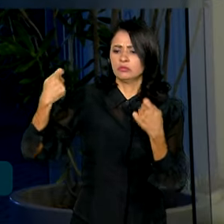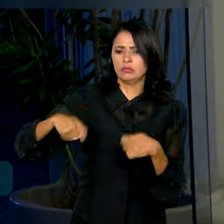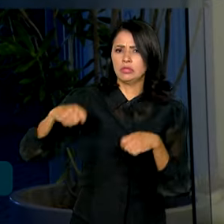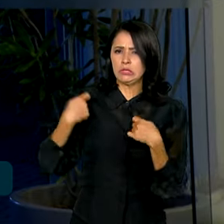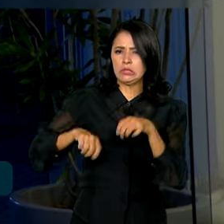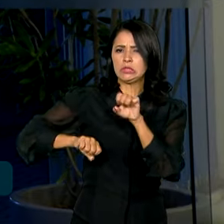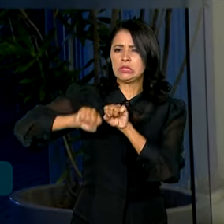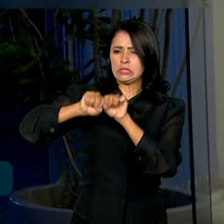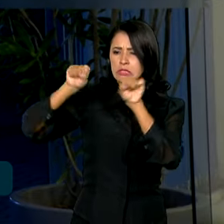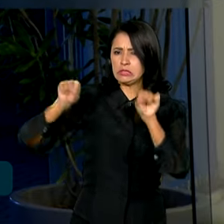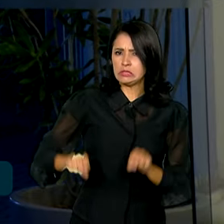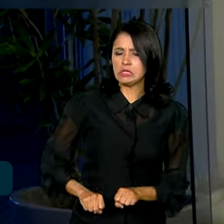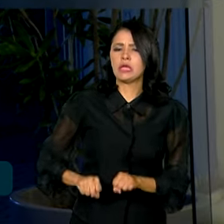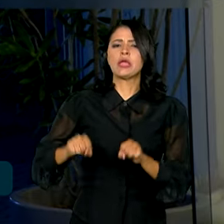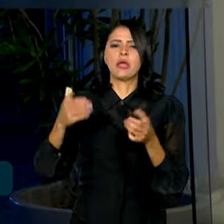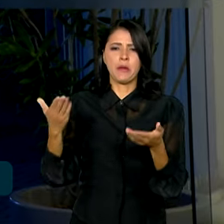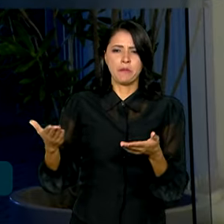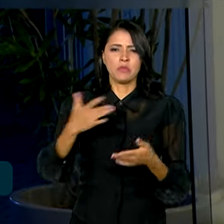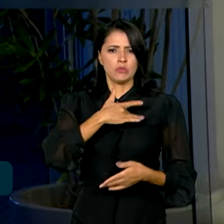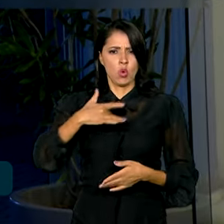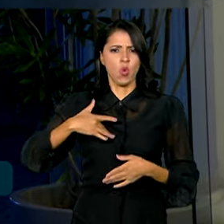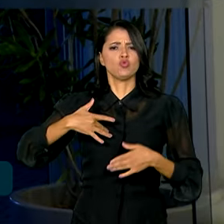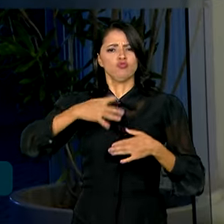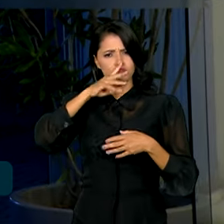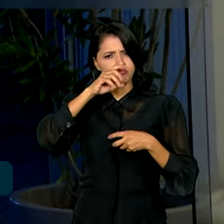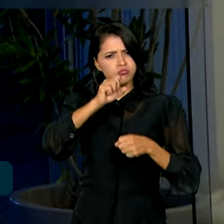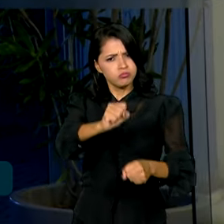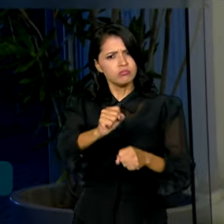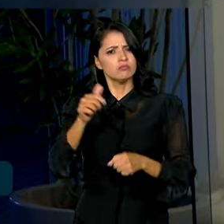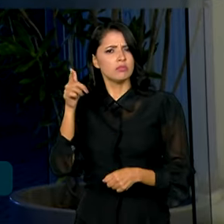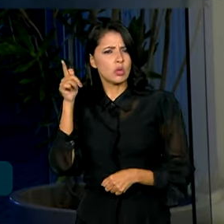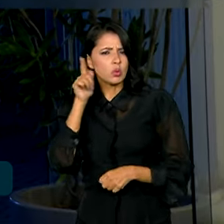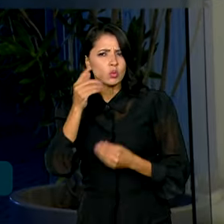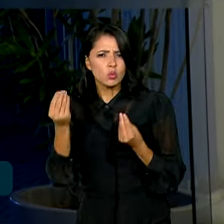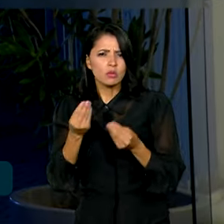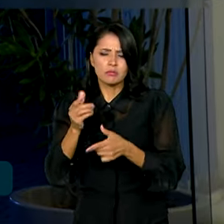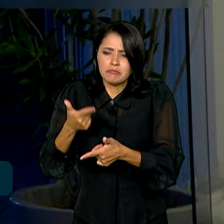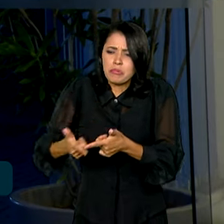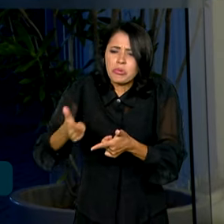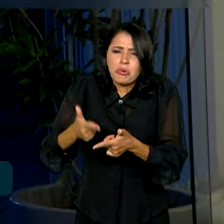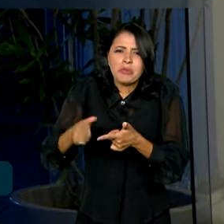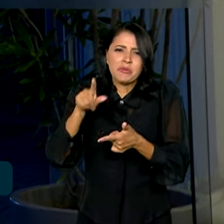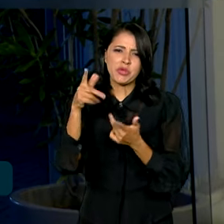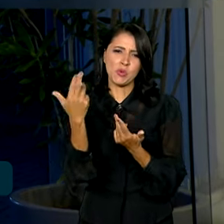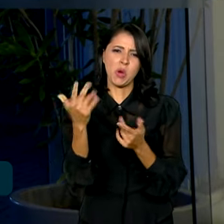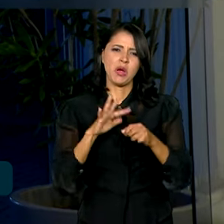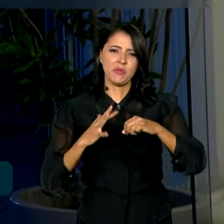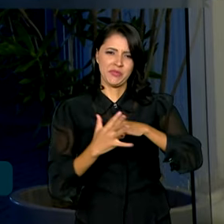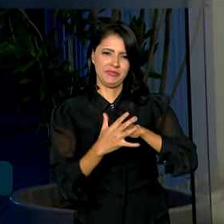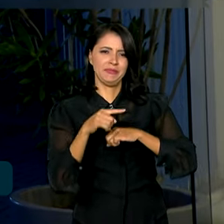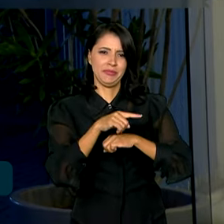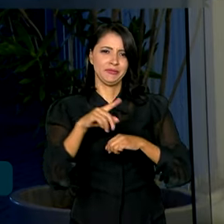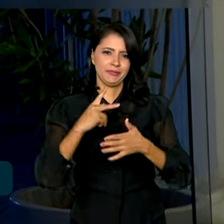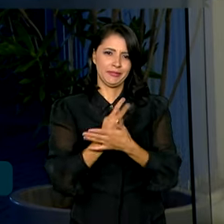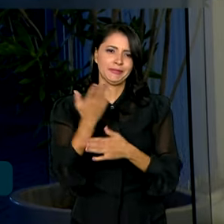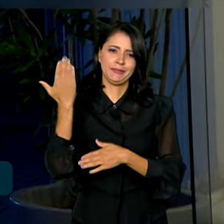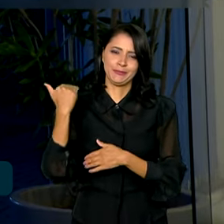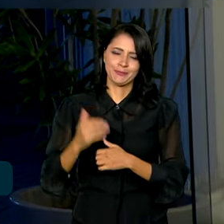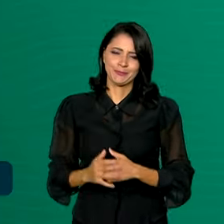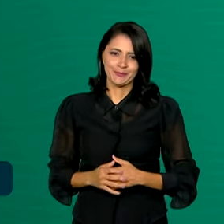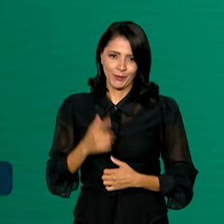sistemas de saúde públicos robustos para dar conta de enfrentar crises como a pandemia de Covid-19.